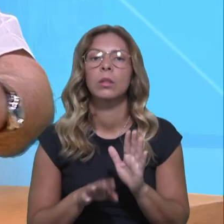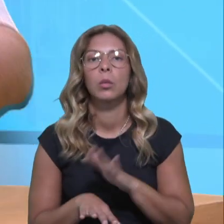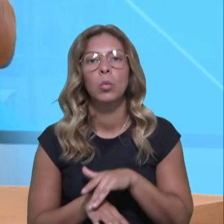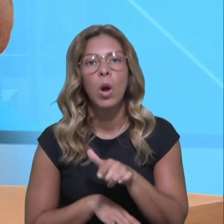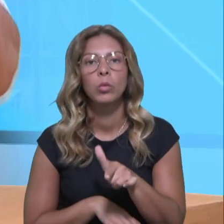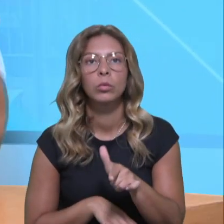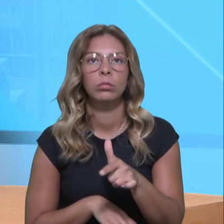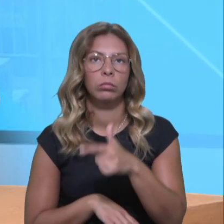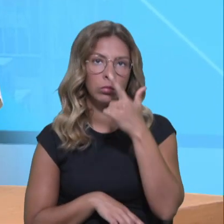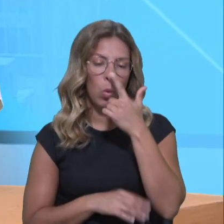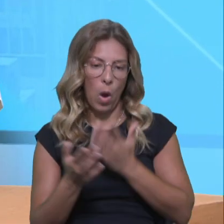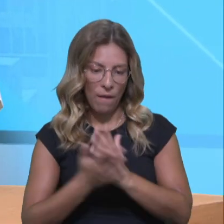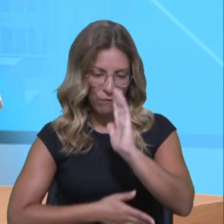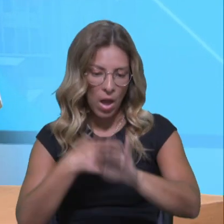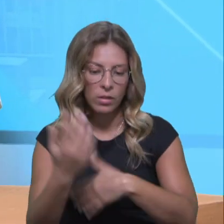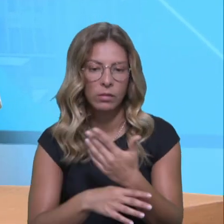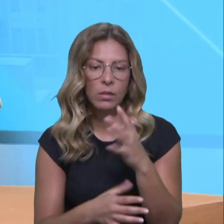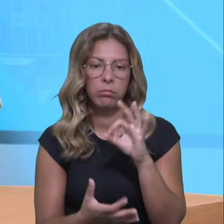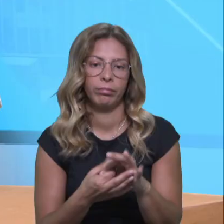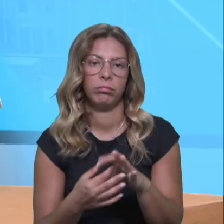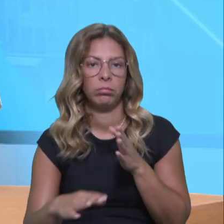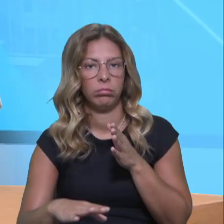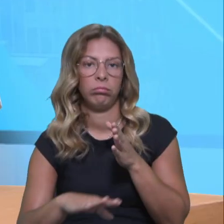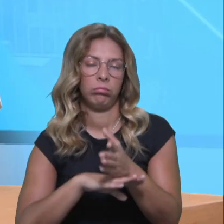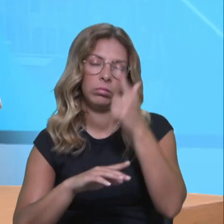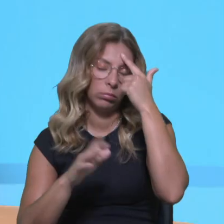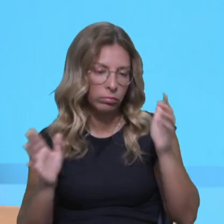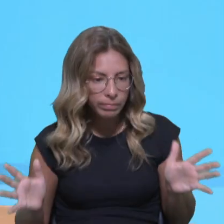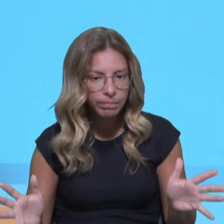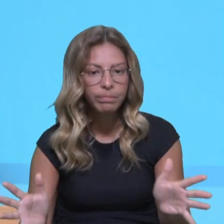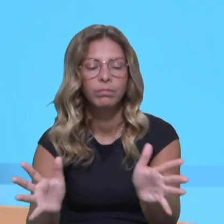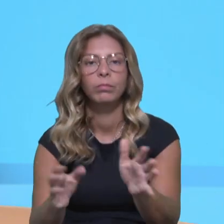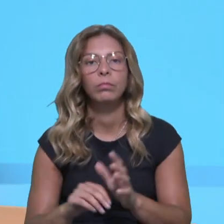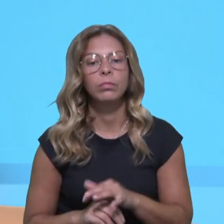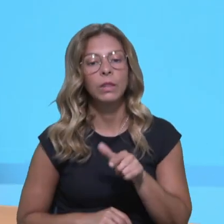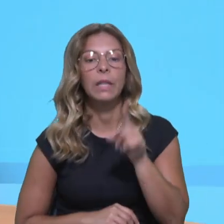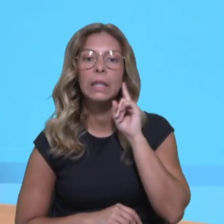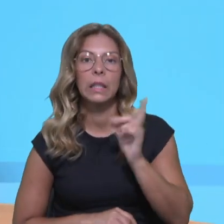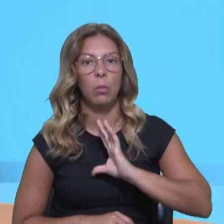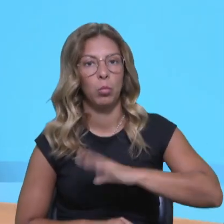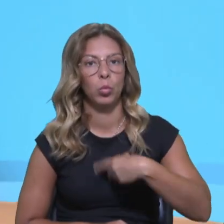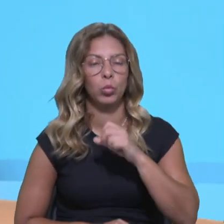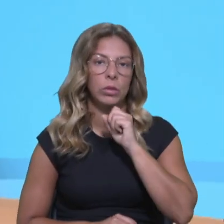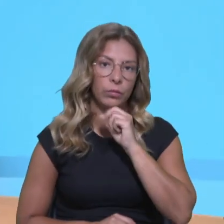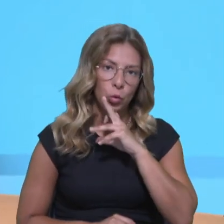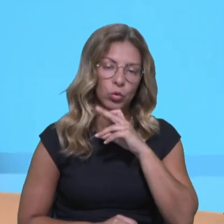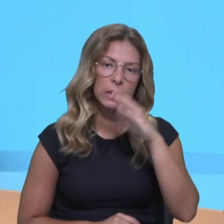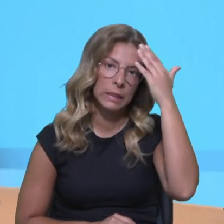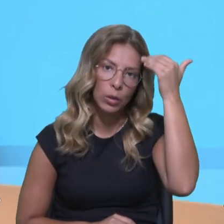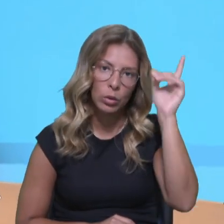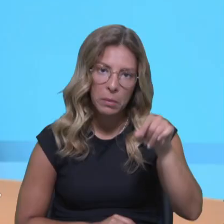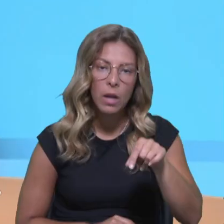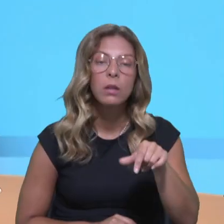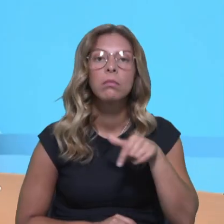avançarmos todos na mesma direção. E esta celebração do Dia Mundial dos Idosos e dos Avós é uma ocasião em que mostra, de facto, muitas